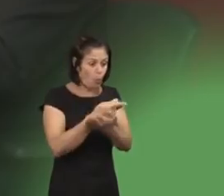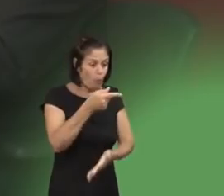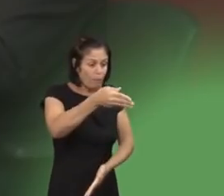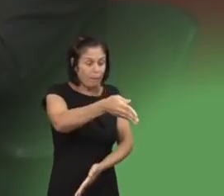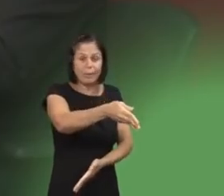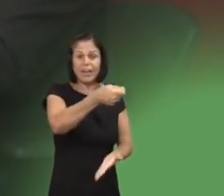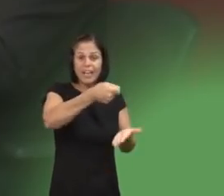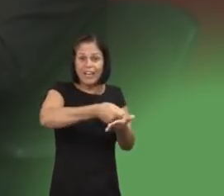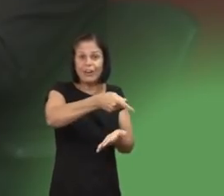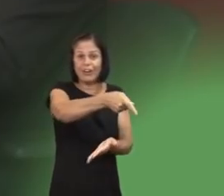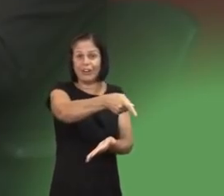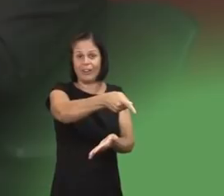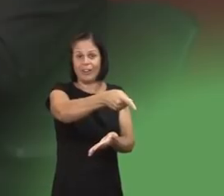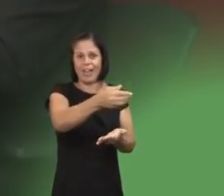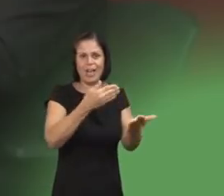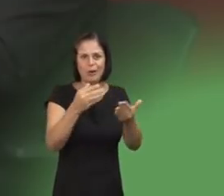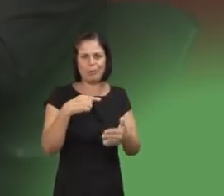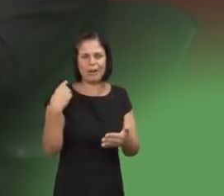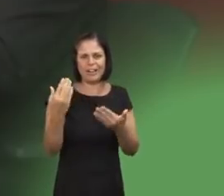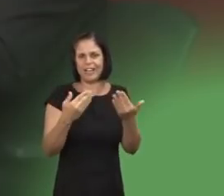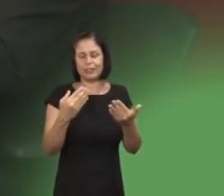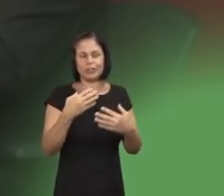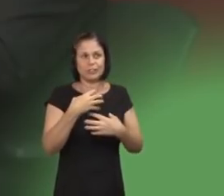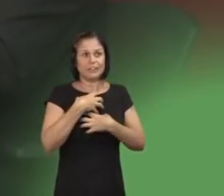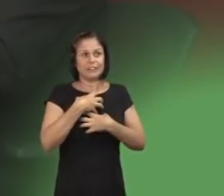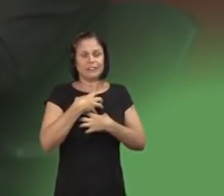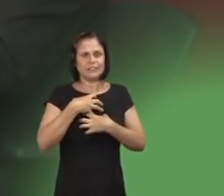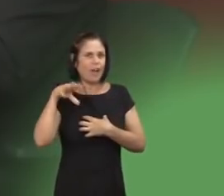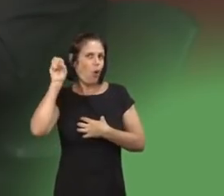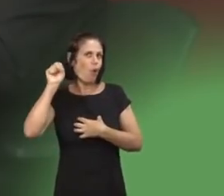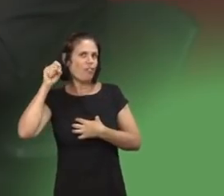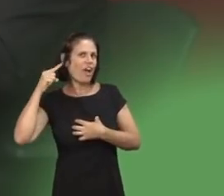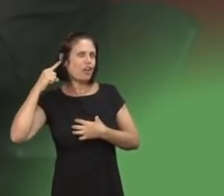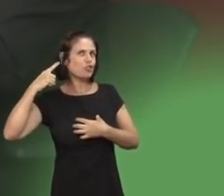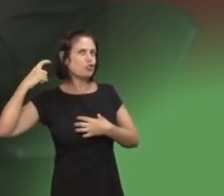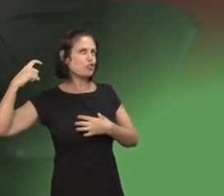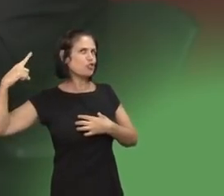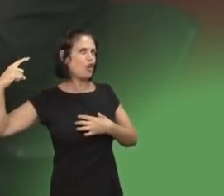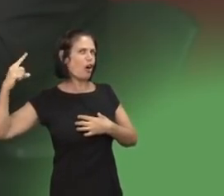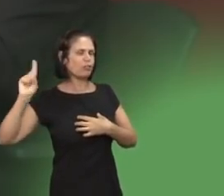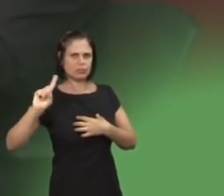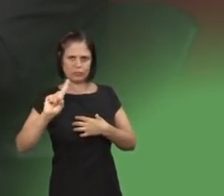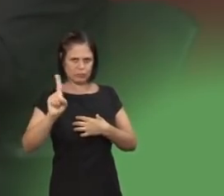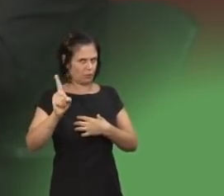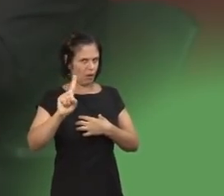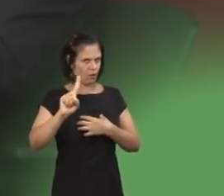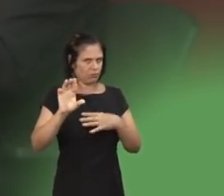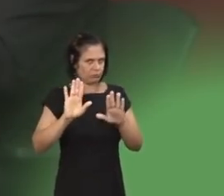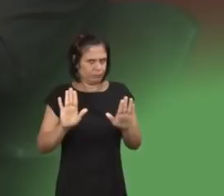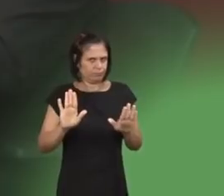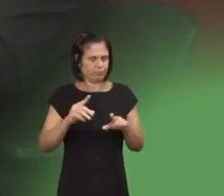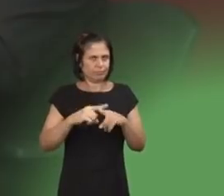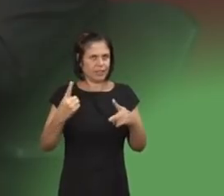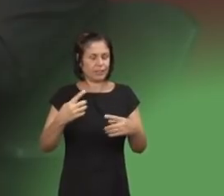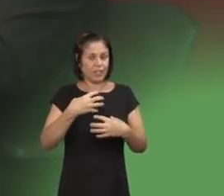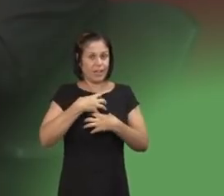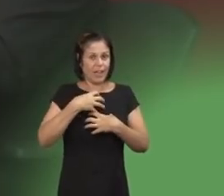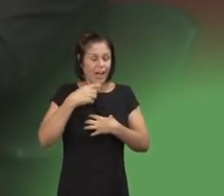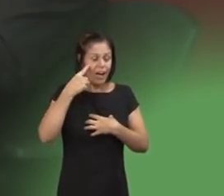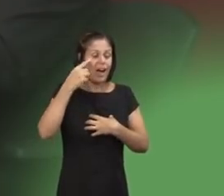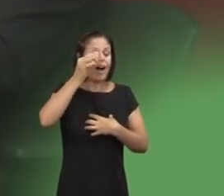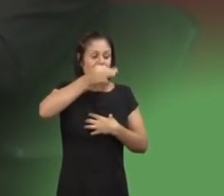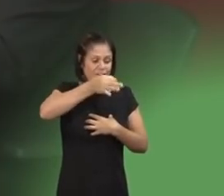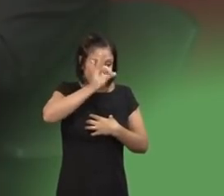cumprindo, então nós podemos dizer que ouvimos o toque da trombeta. Não é um ouvir com voz audível, com os ouvidos, mas